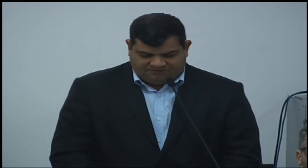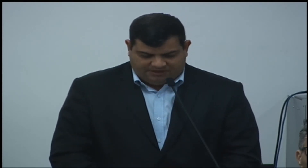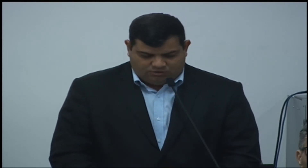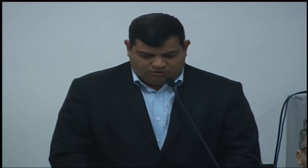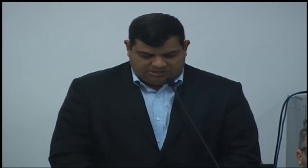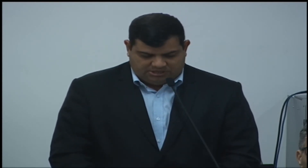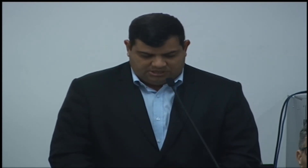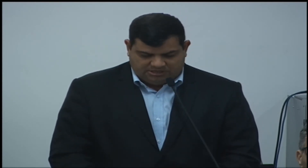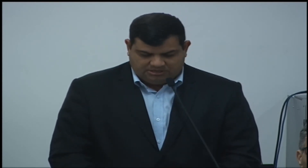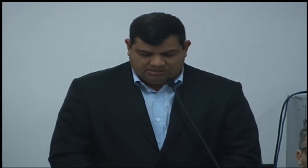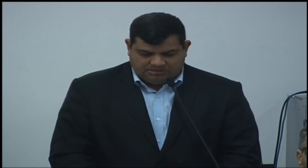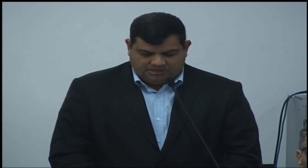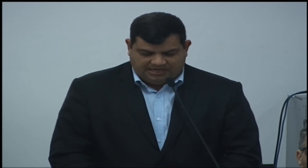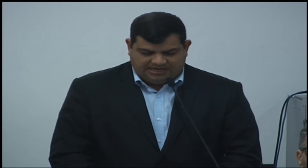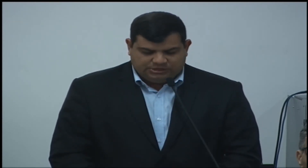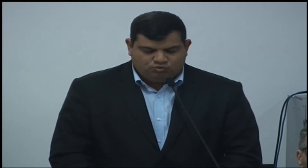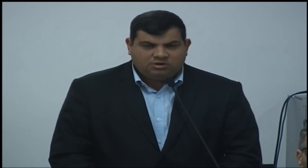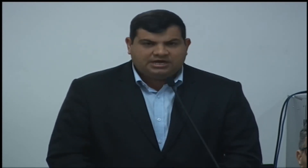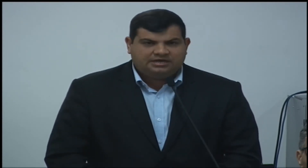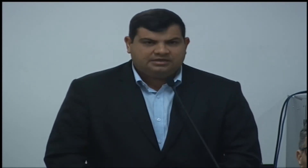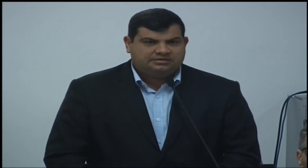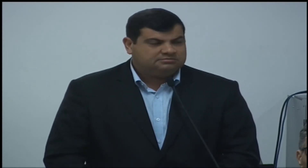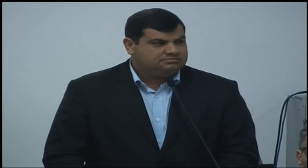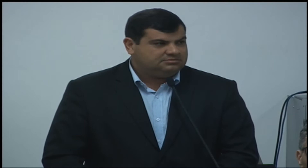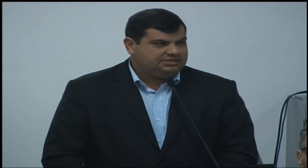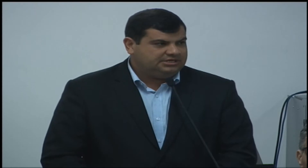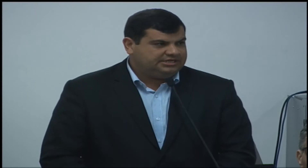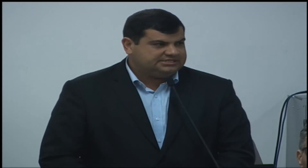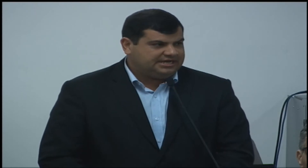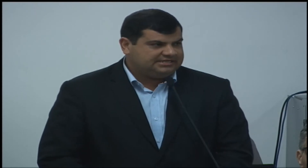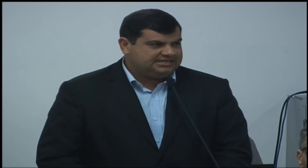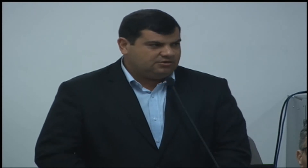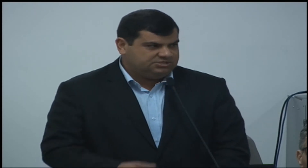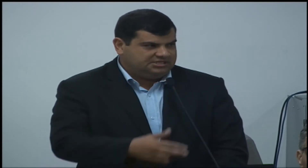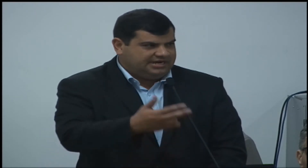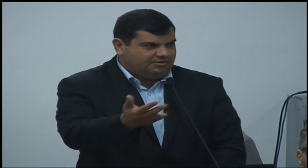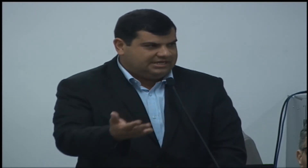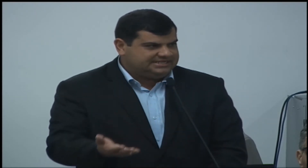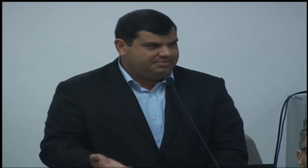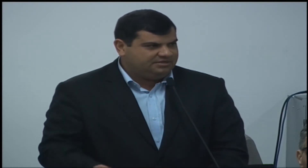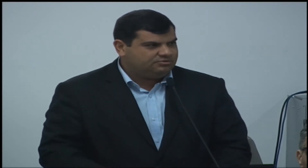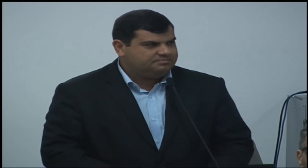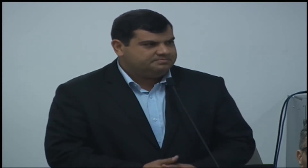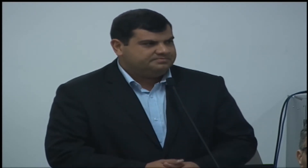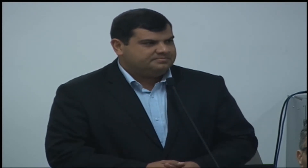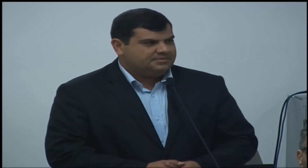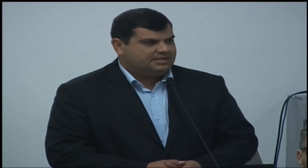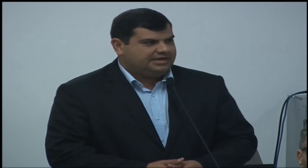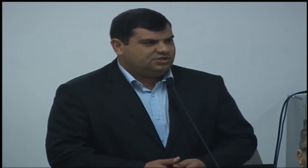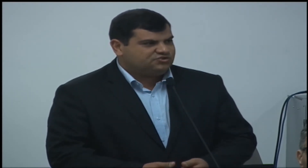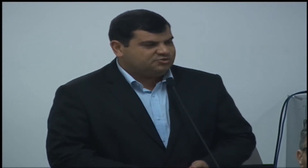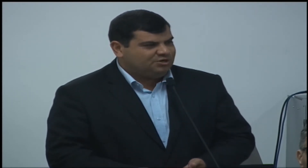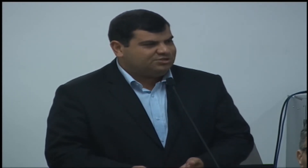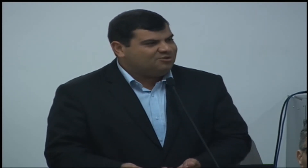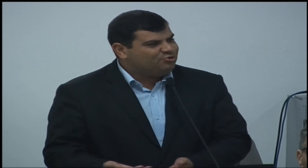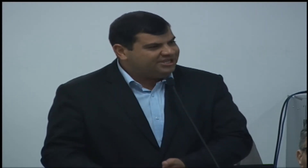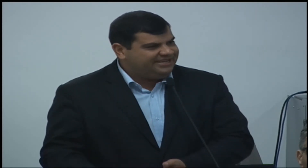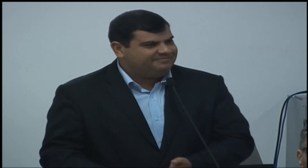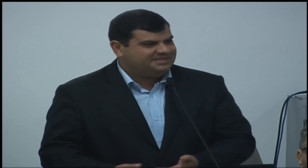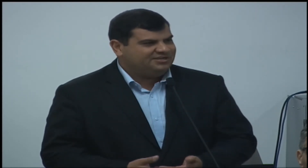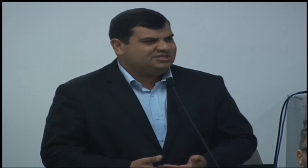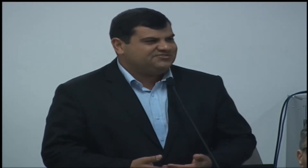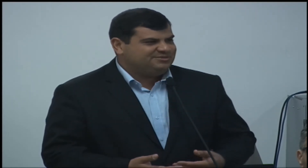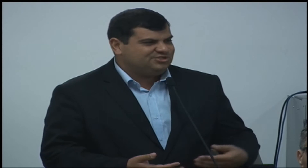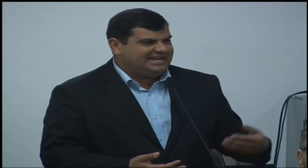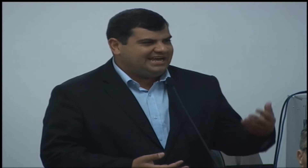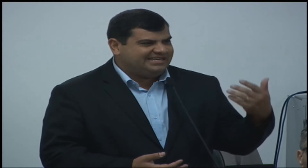levantou e falou que ela nunca iria se casar ou se dar ao casamento. Aí nós fomos perguntar o porquê.